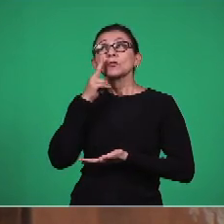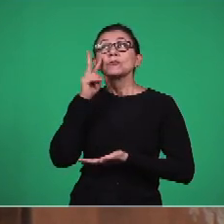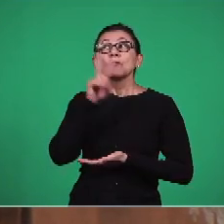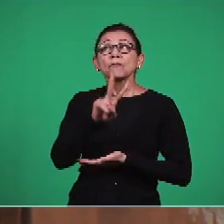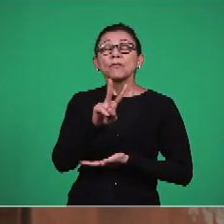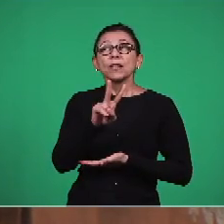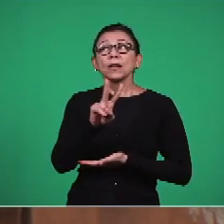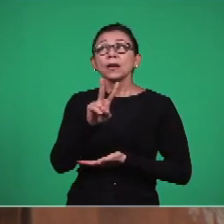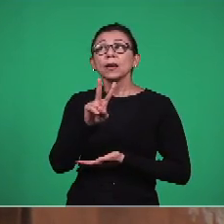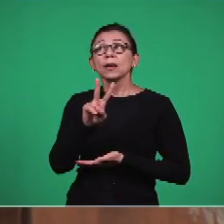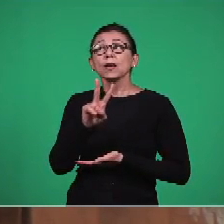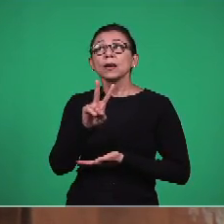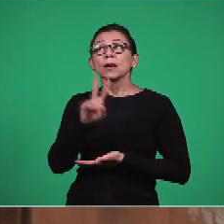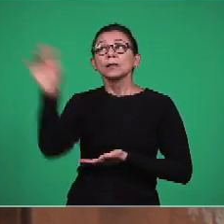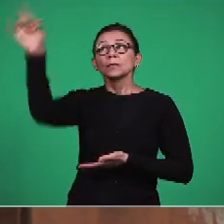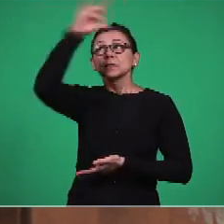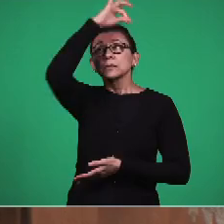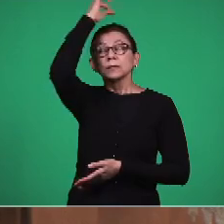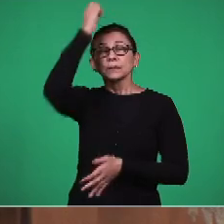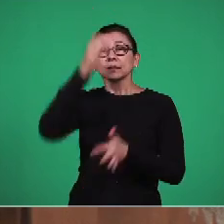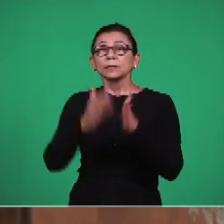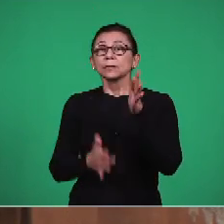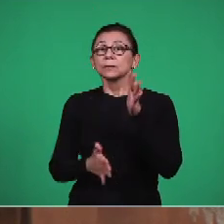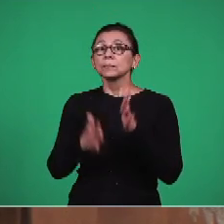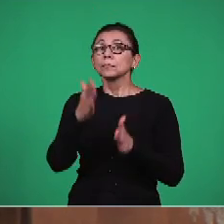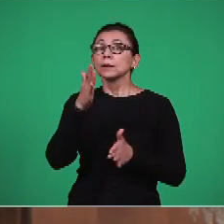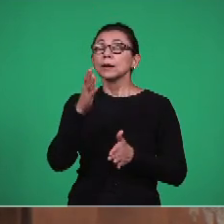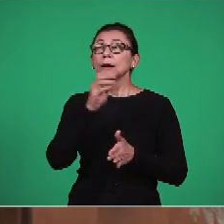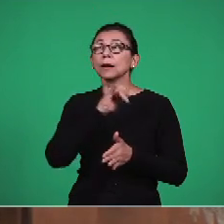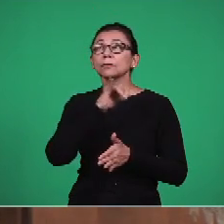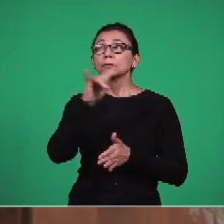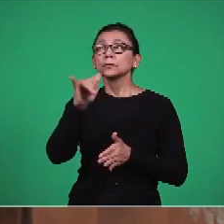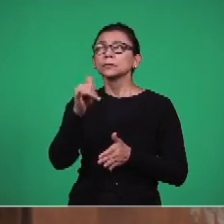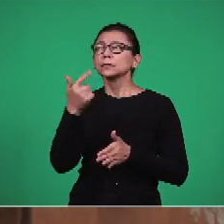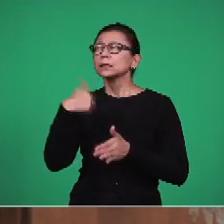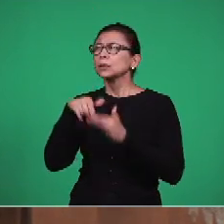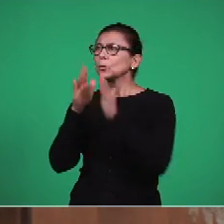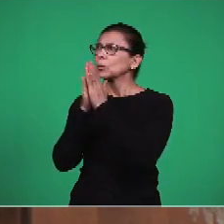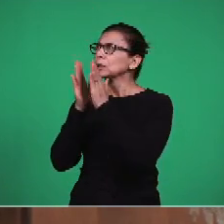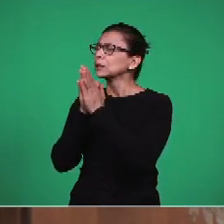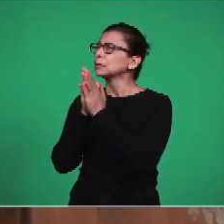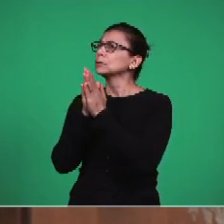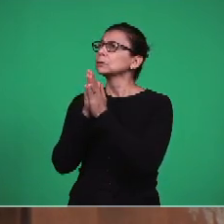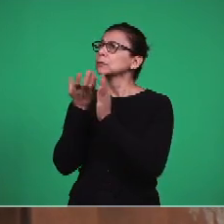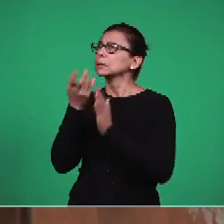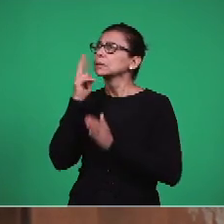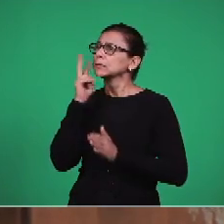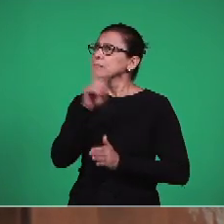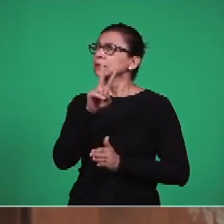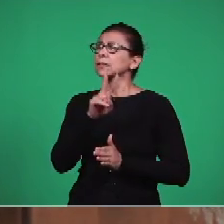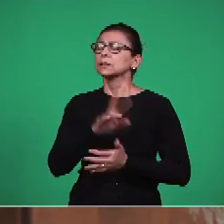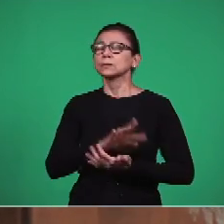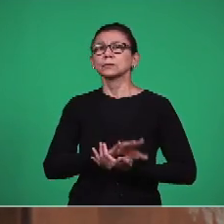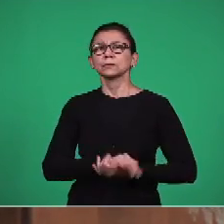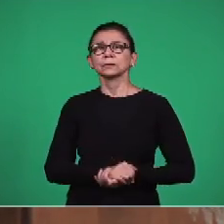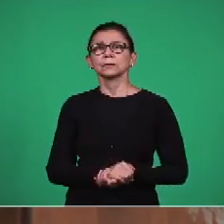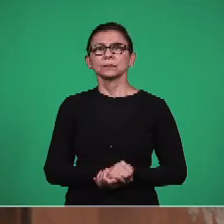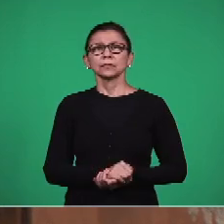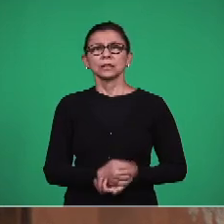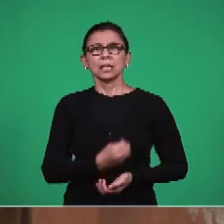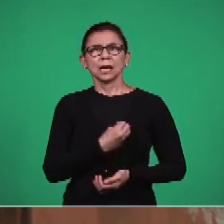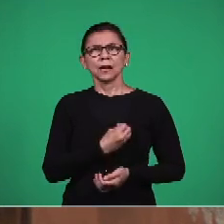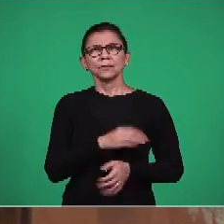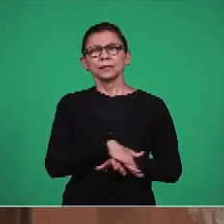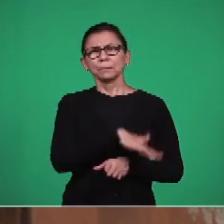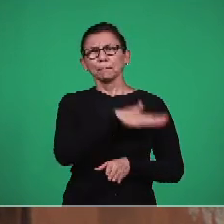derramamento do Espírito Santo. Eu estou orando por isso. A vida inteira. Ela tinha um